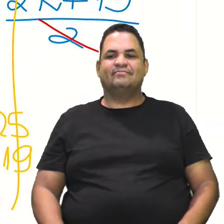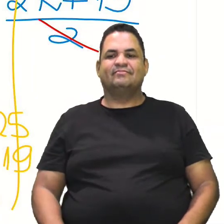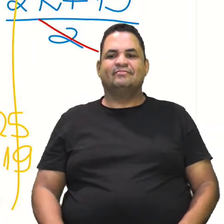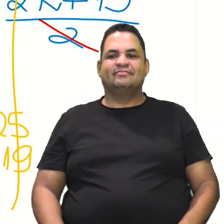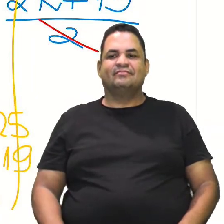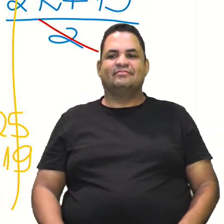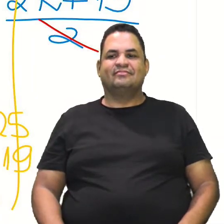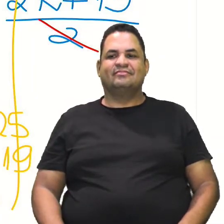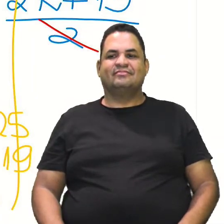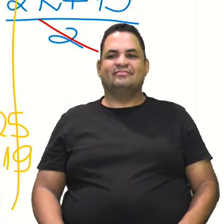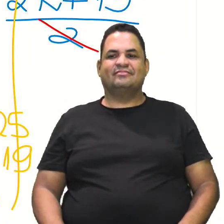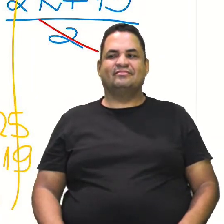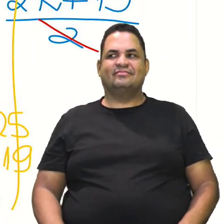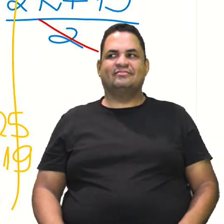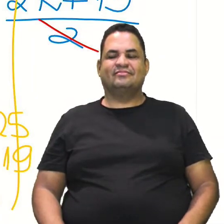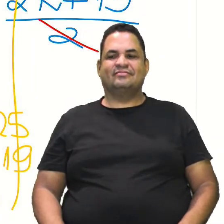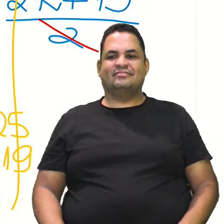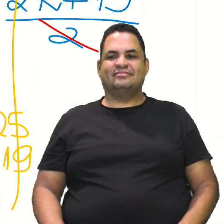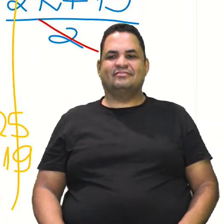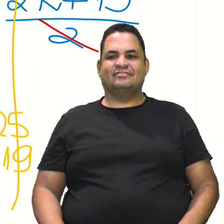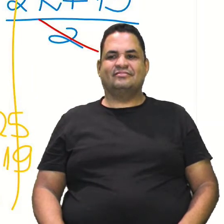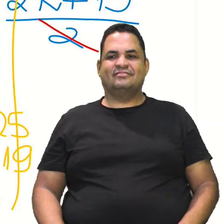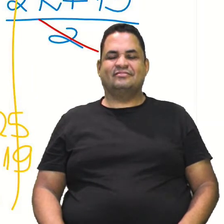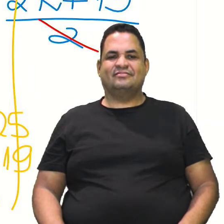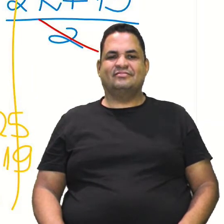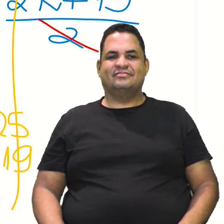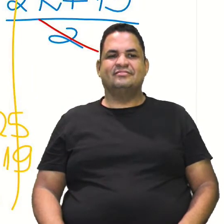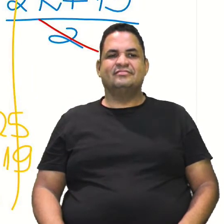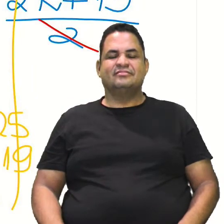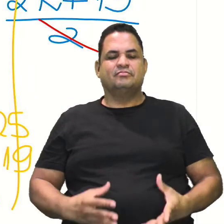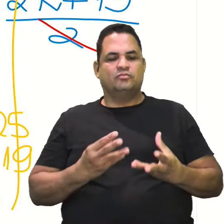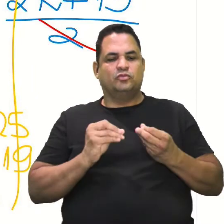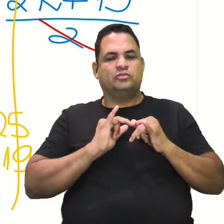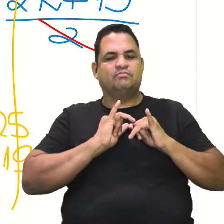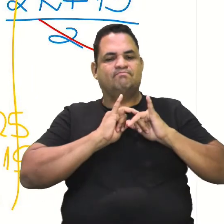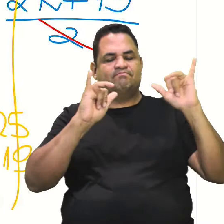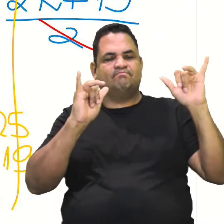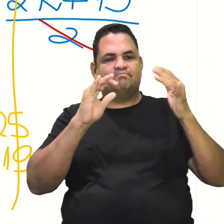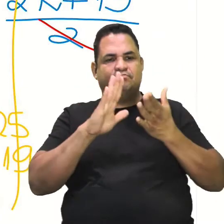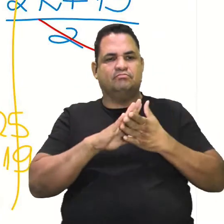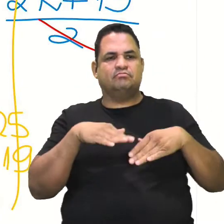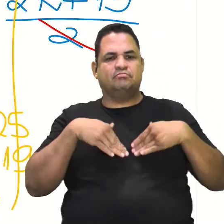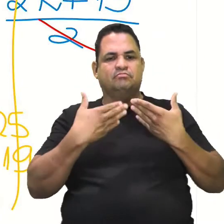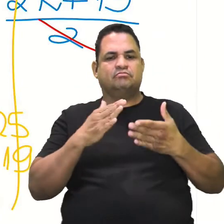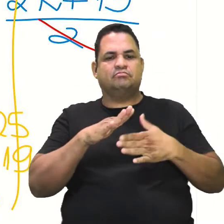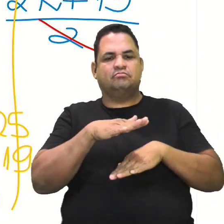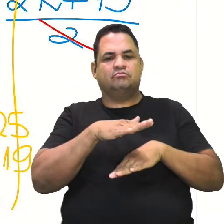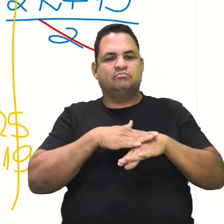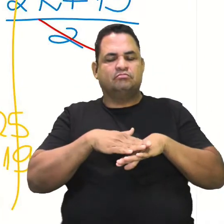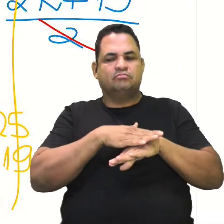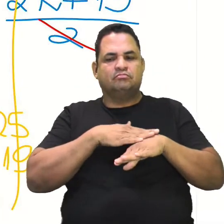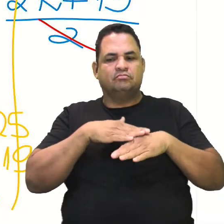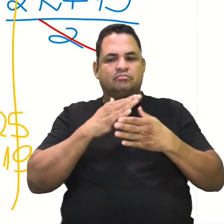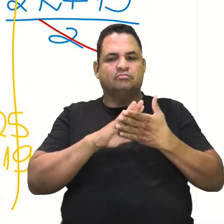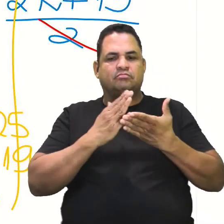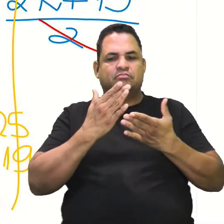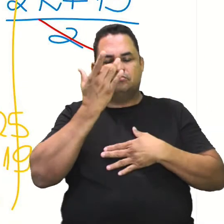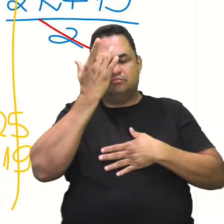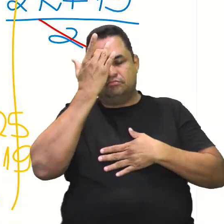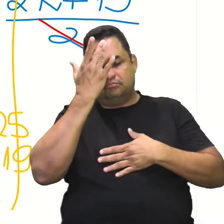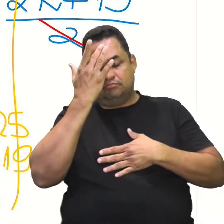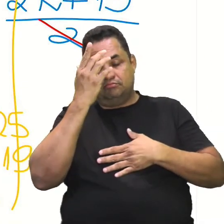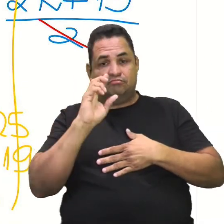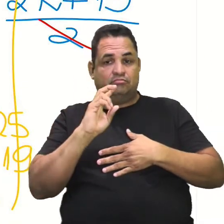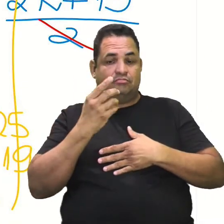segue a cor. Beleza? É bastante informação, né? Quando a gente conversa com vocês sobre ser